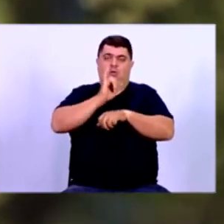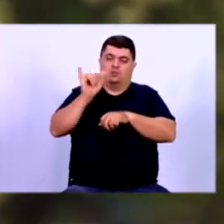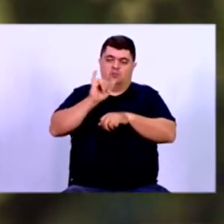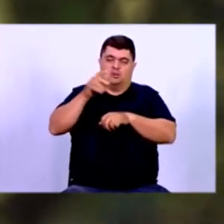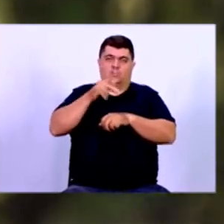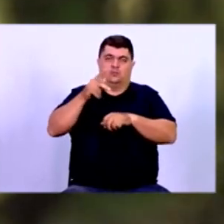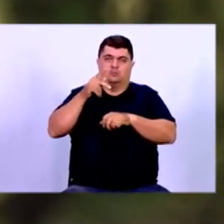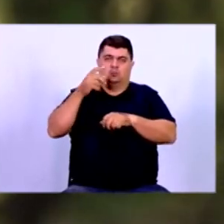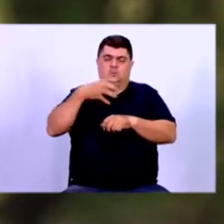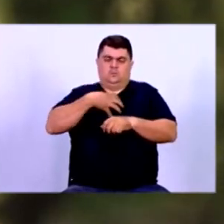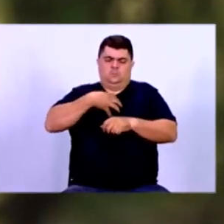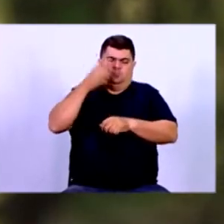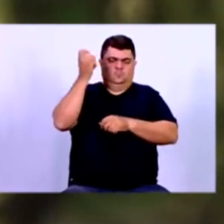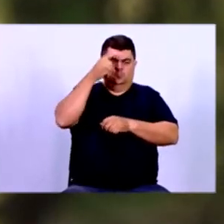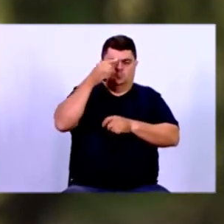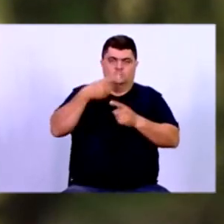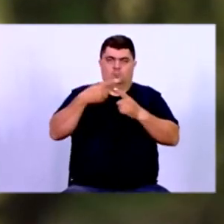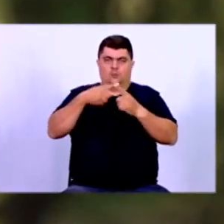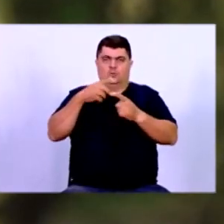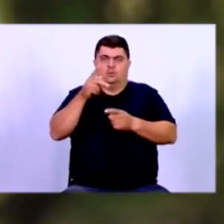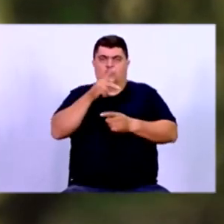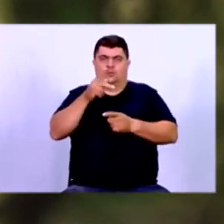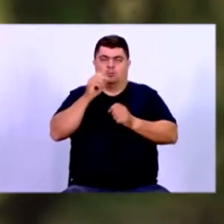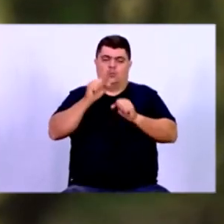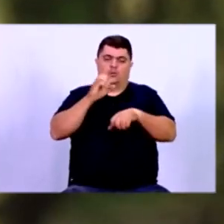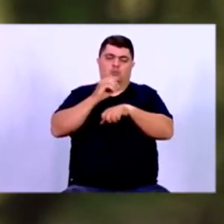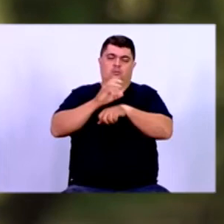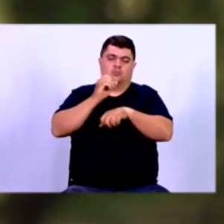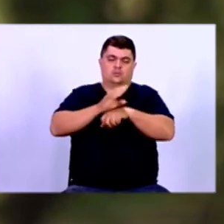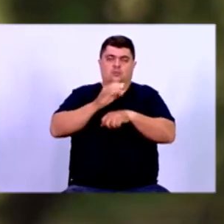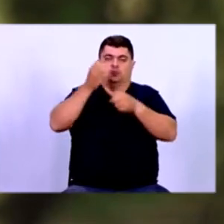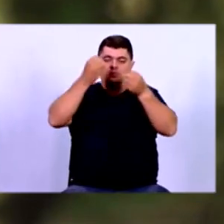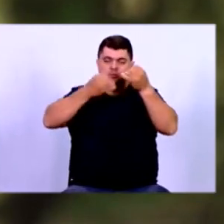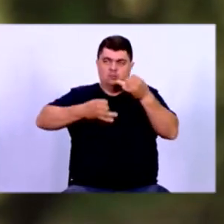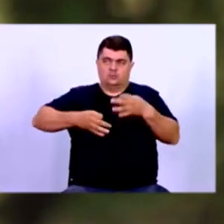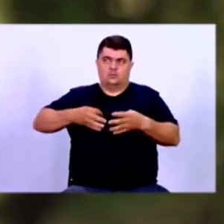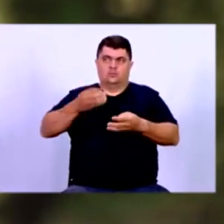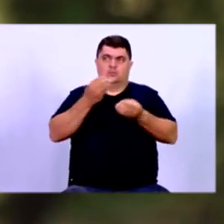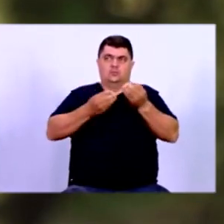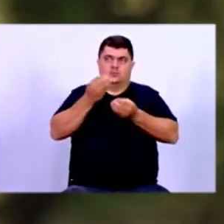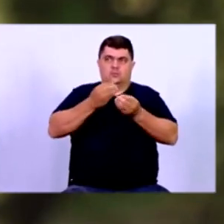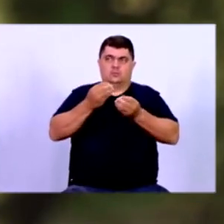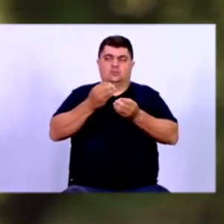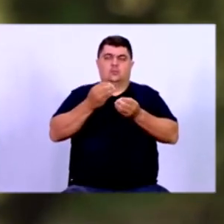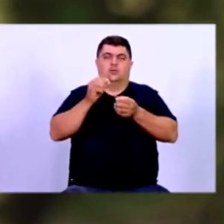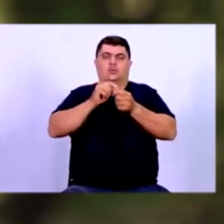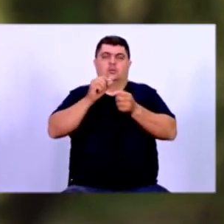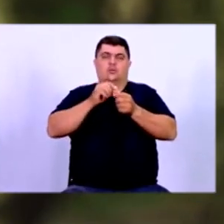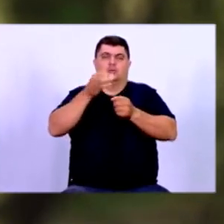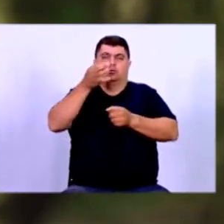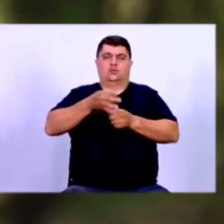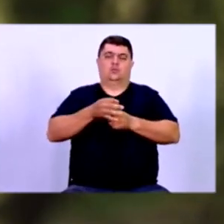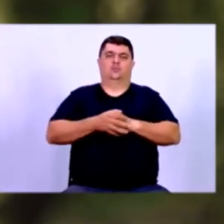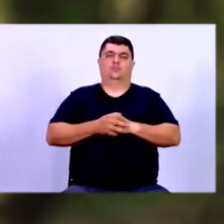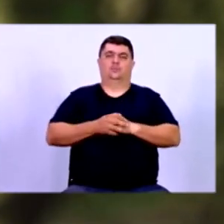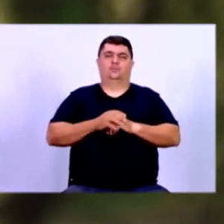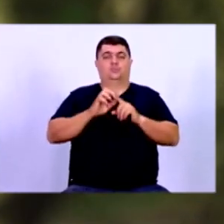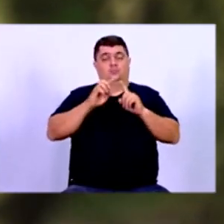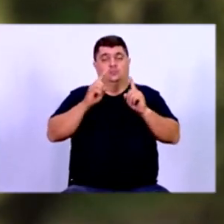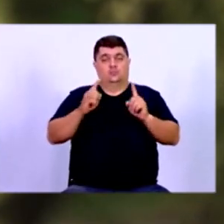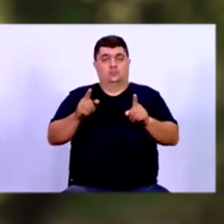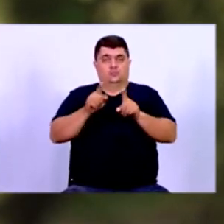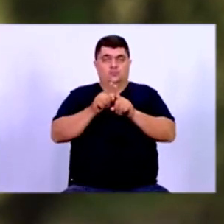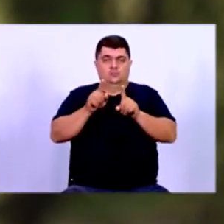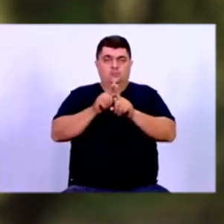encontradas no estágio para que o professor possa estar orientando ele e auxiliando ele nesse sentido. Mas também